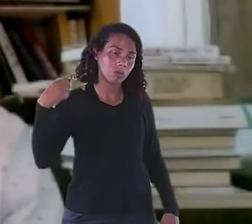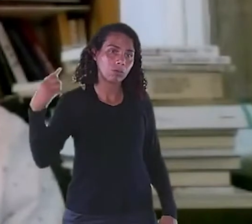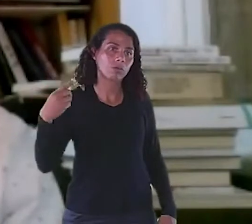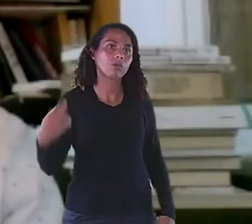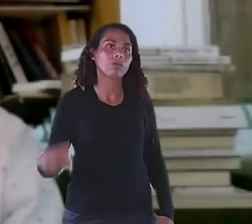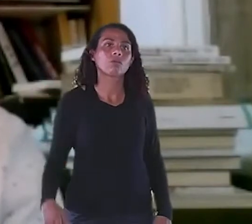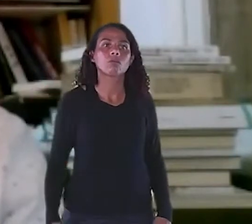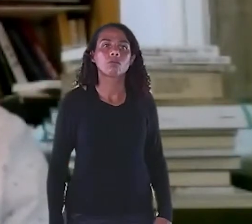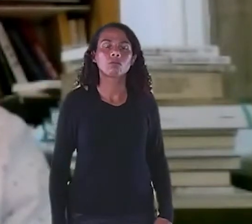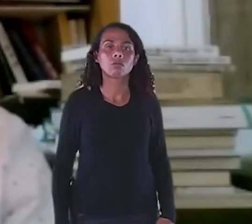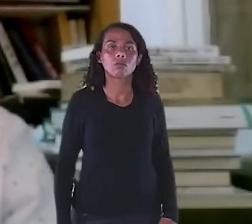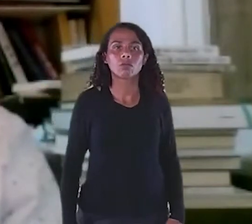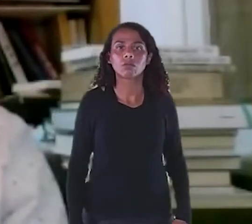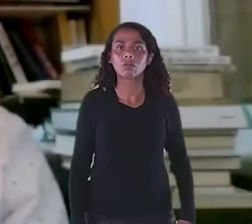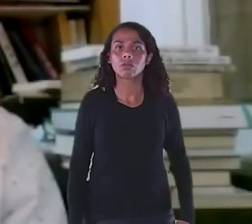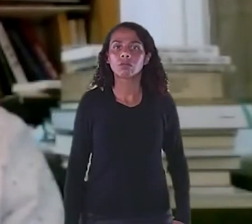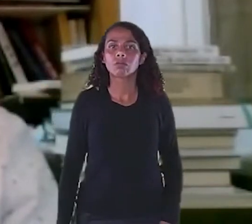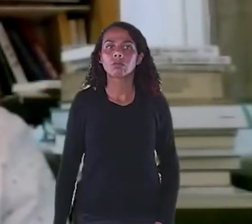Opa!